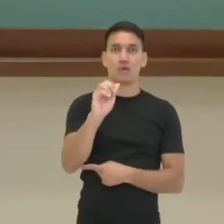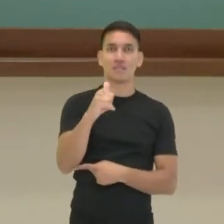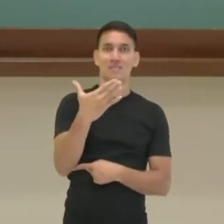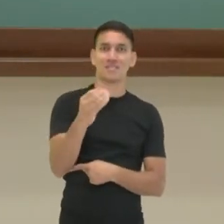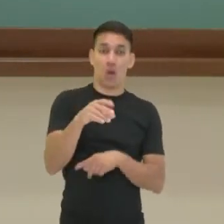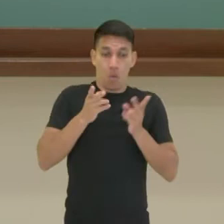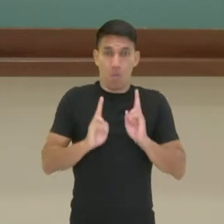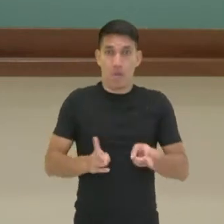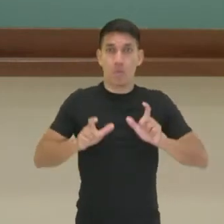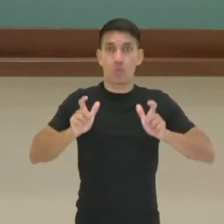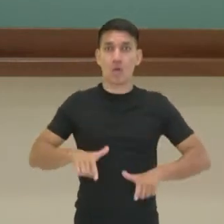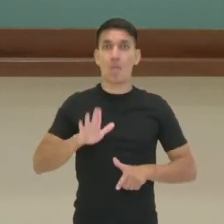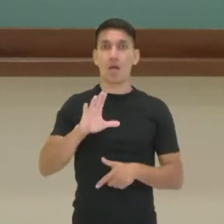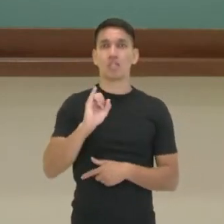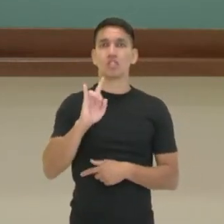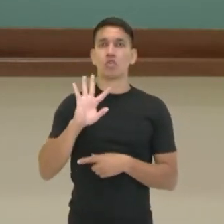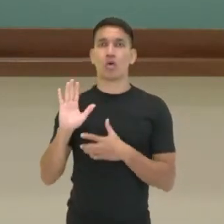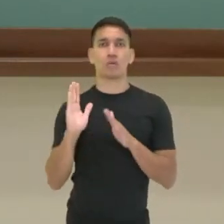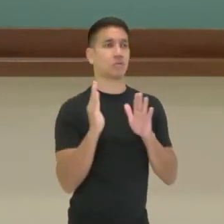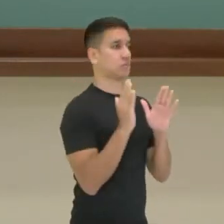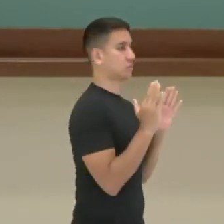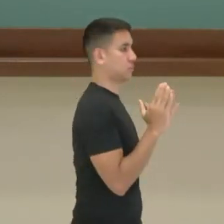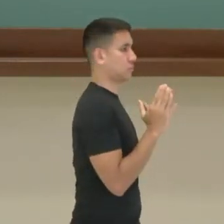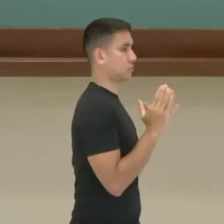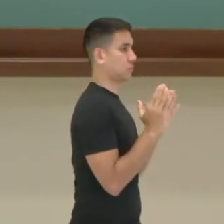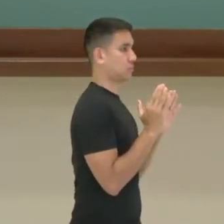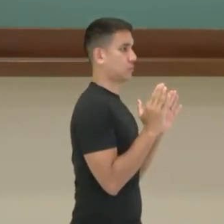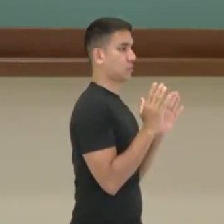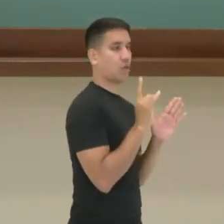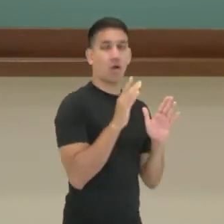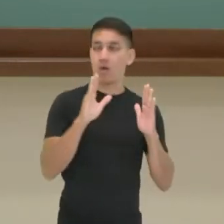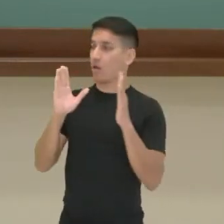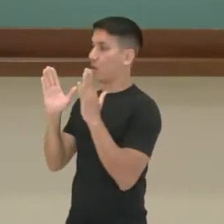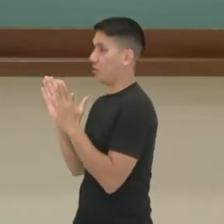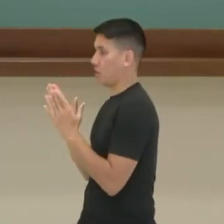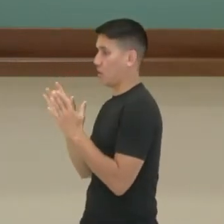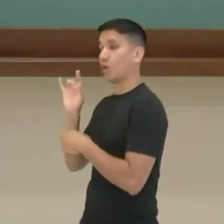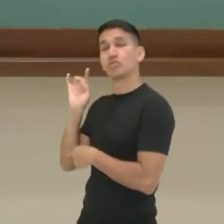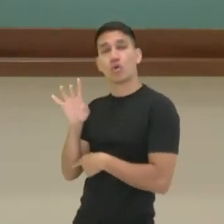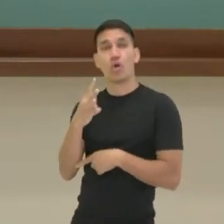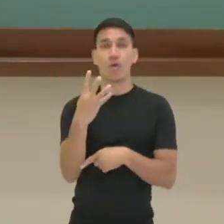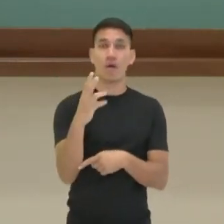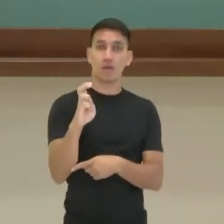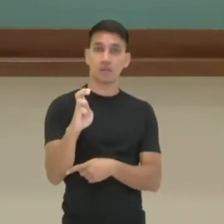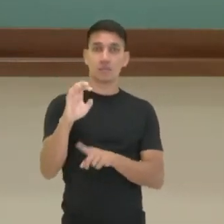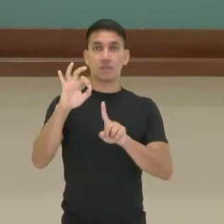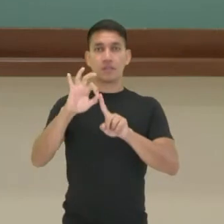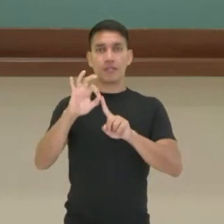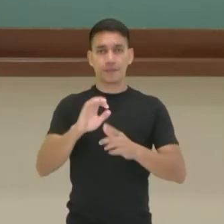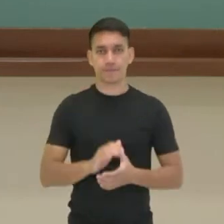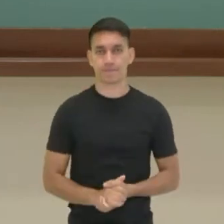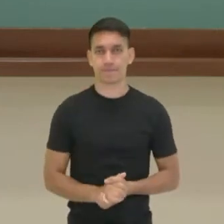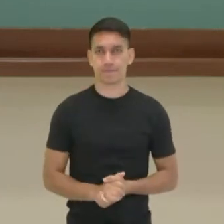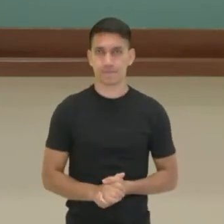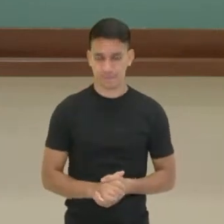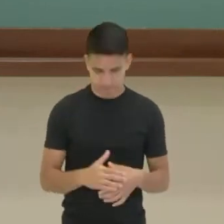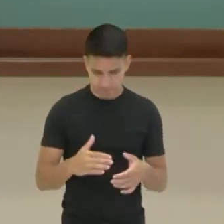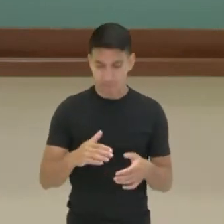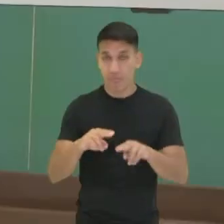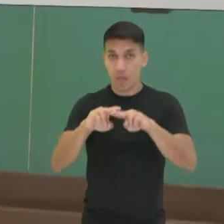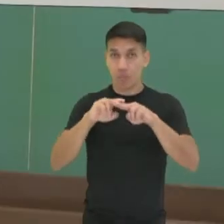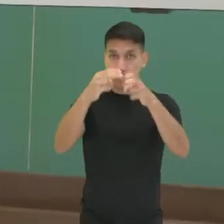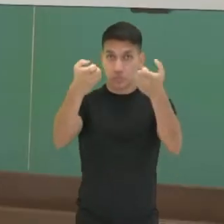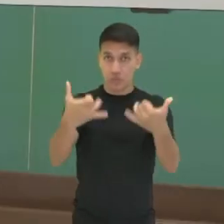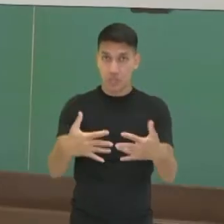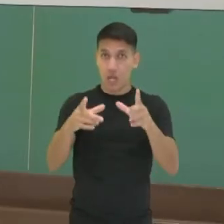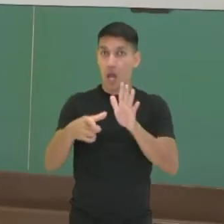lugar. Mas se eu girar só um pedaço, eu rodei só 45 graus. Então, antes da gente falar sobre